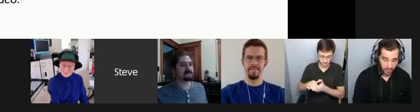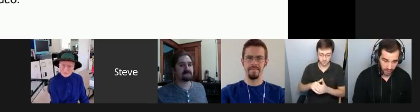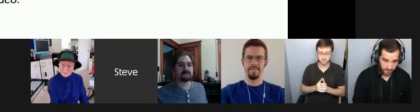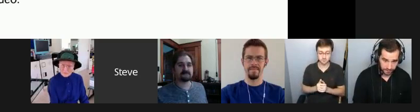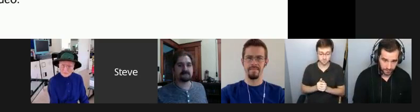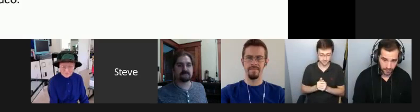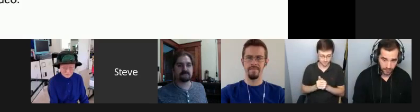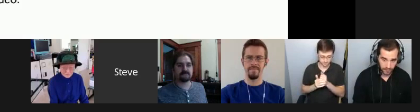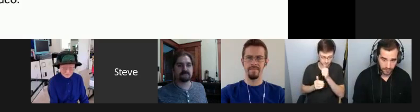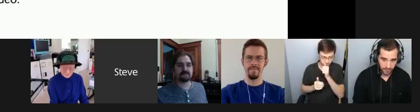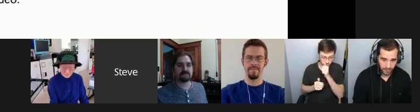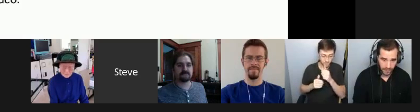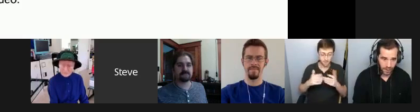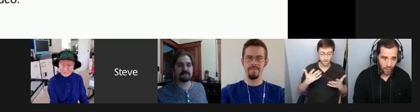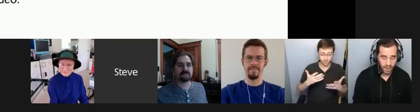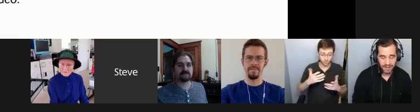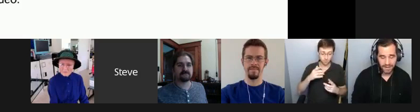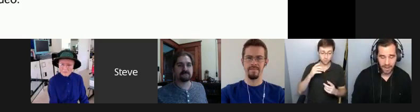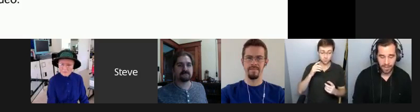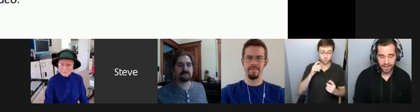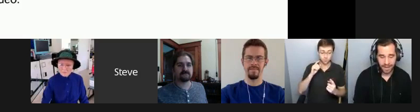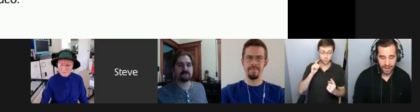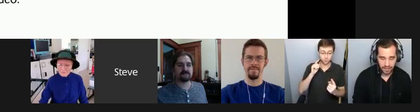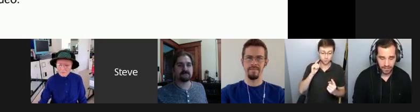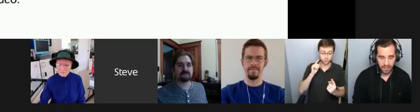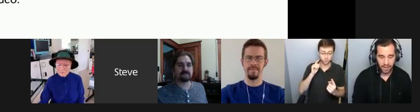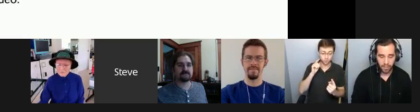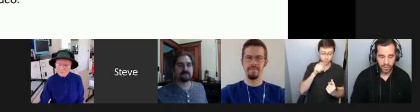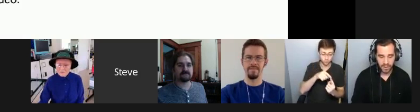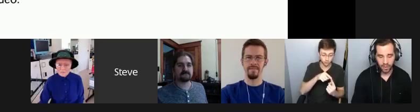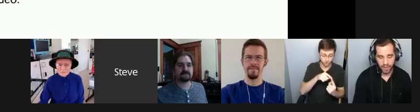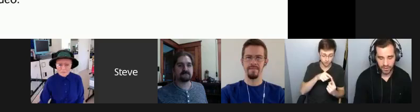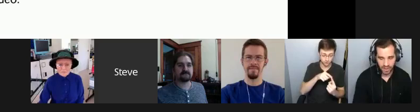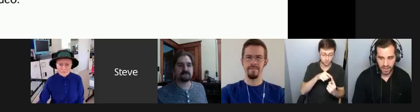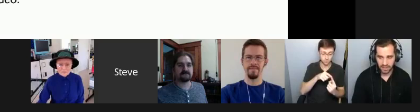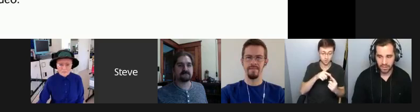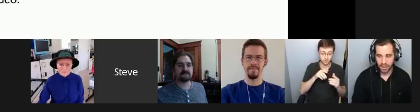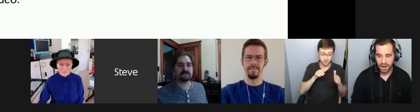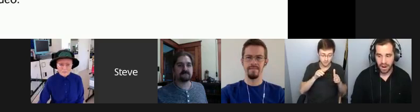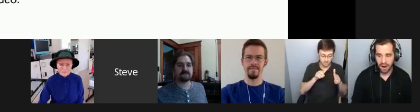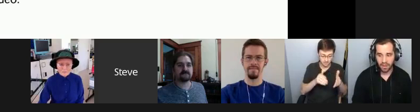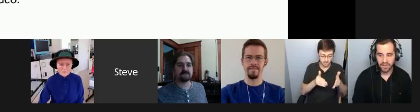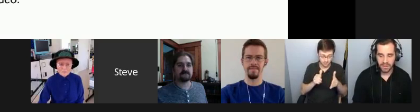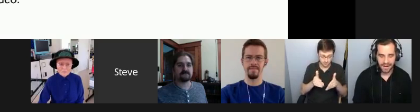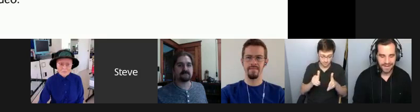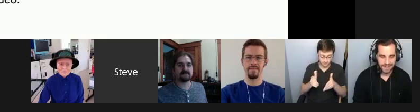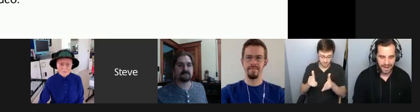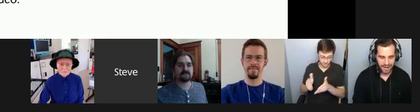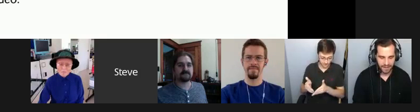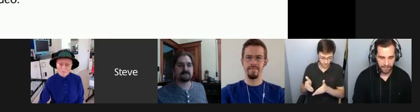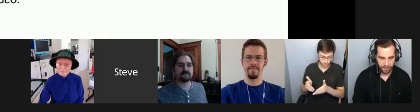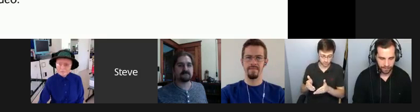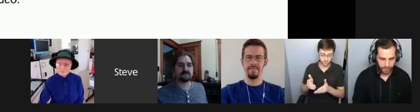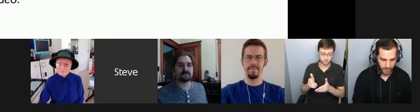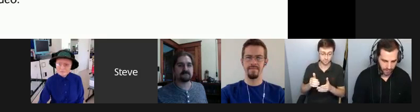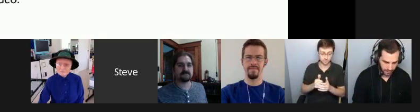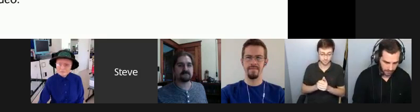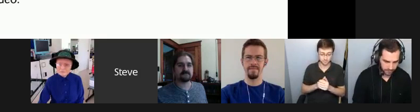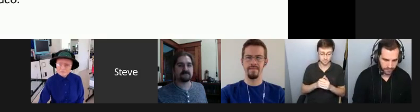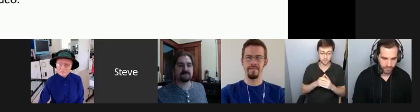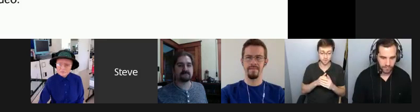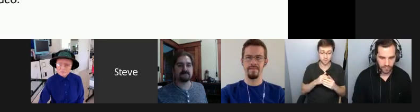dessa leitura e como eles interpretaram posteriormente a isso ao sinalizarem.